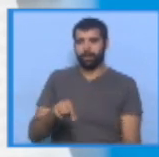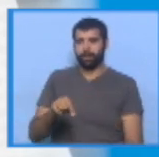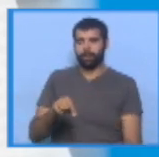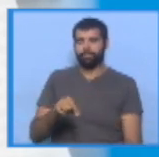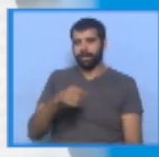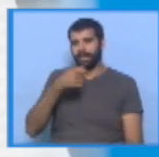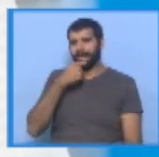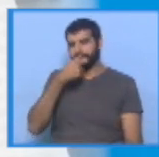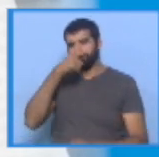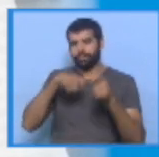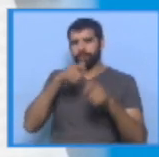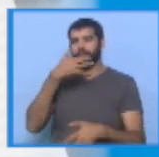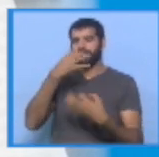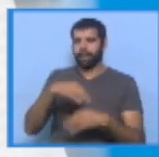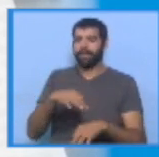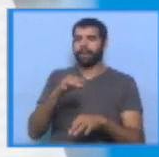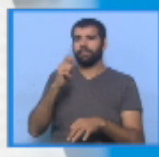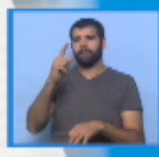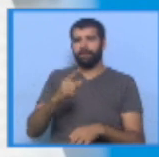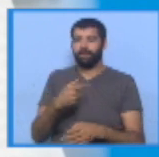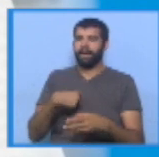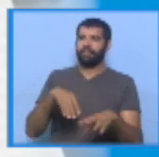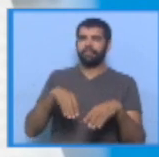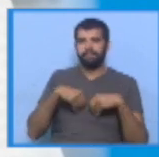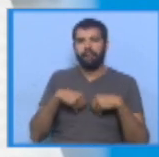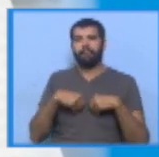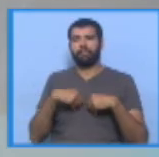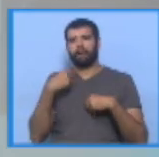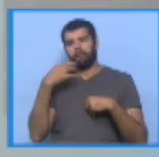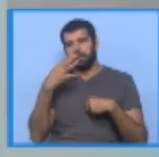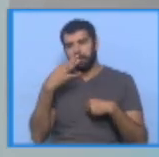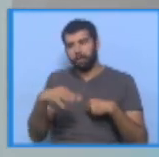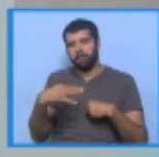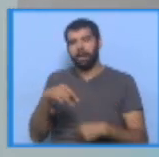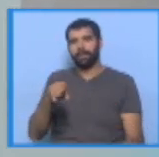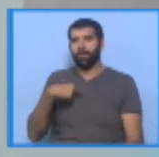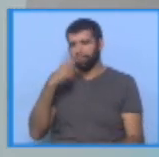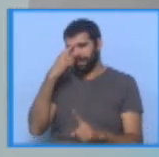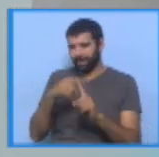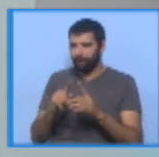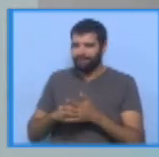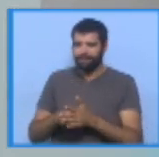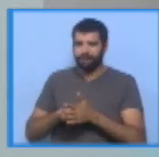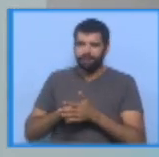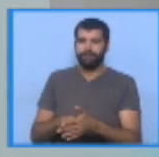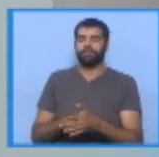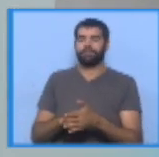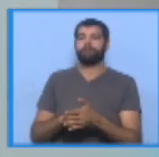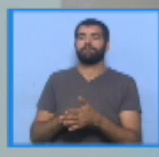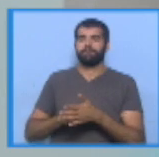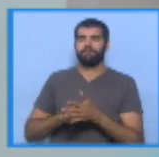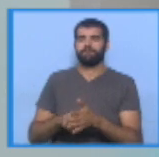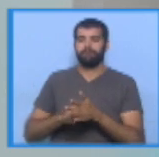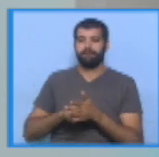aos crentes, tantas vezes instalados numa fé cómoda, não Exatamente. No sentido também de os estimular a ir